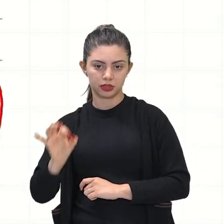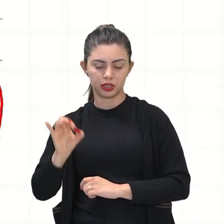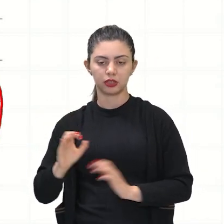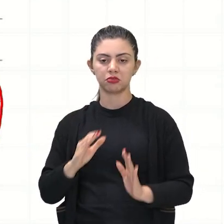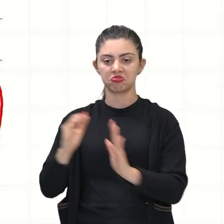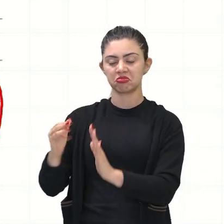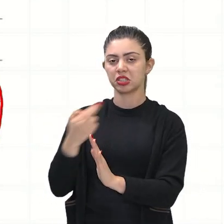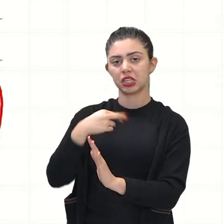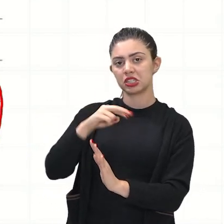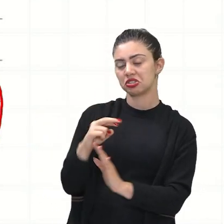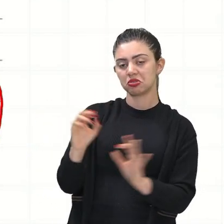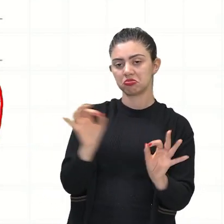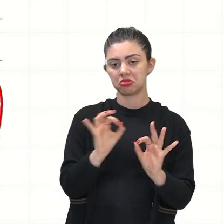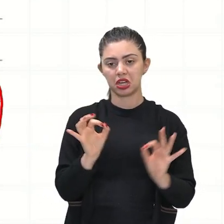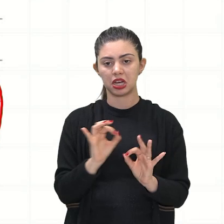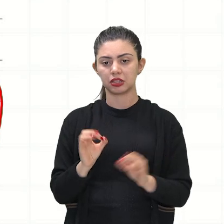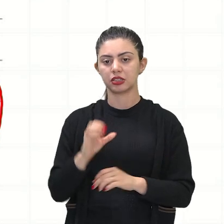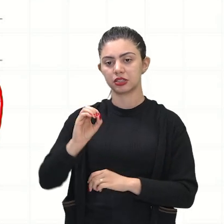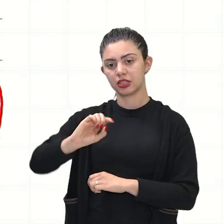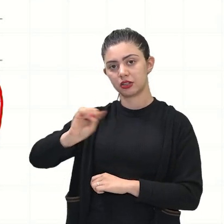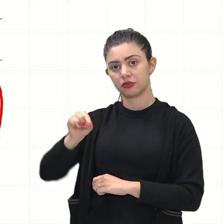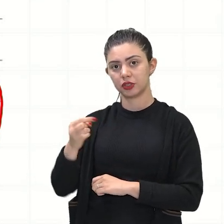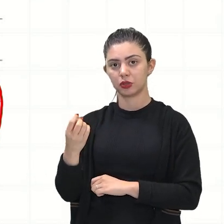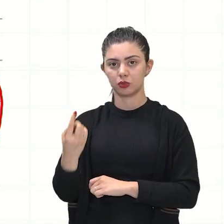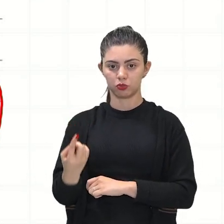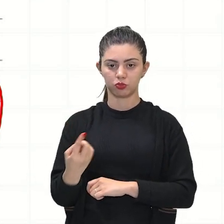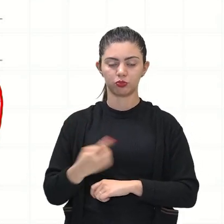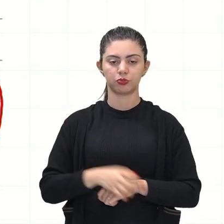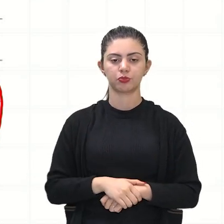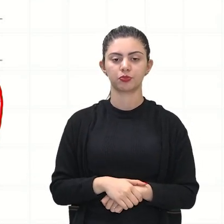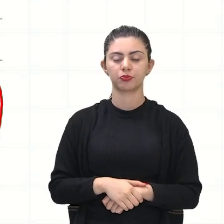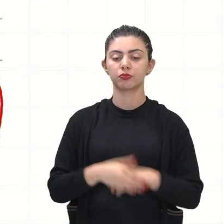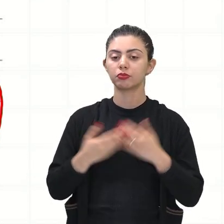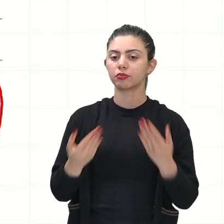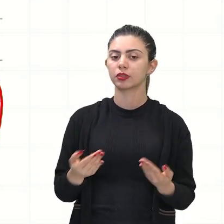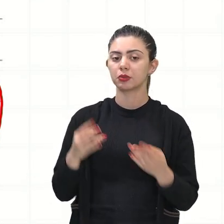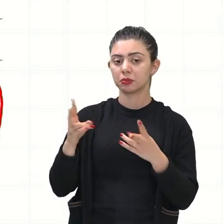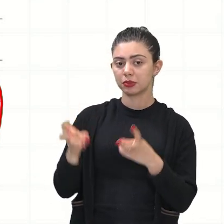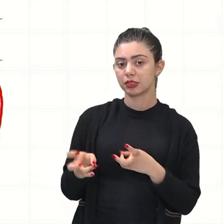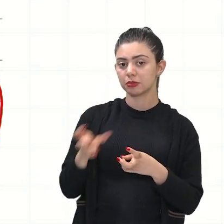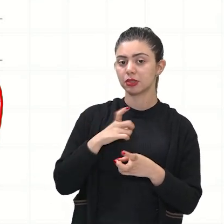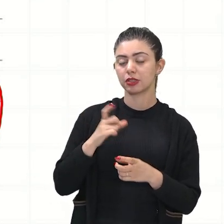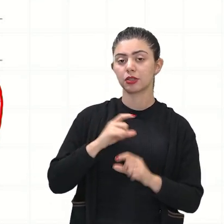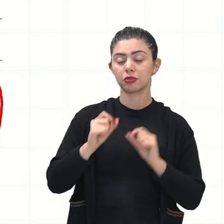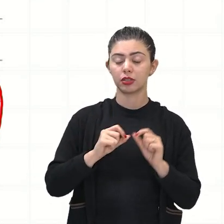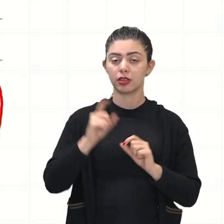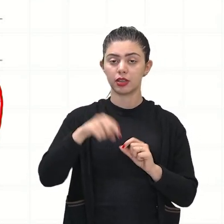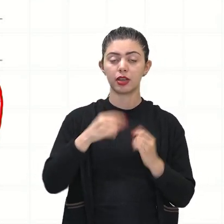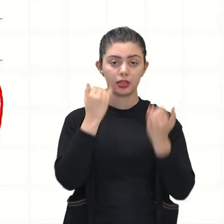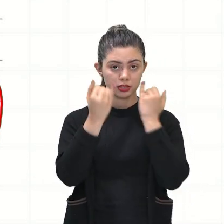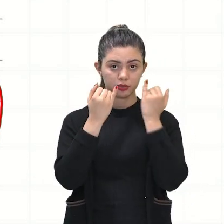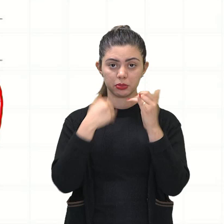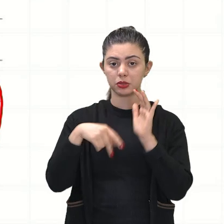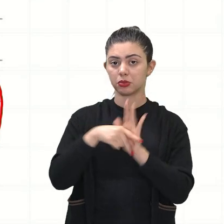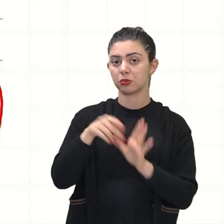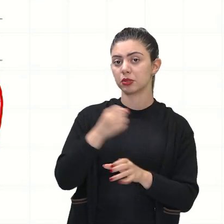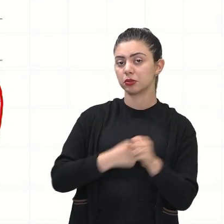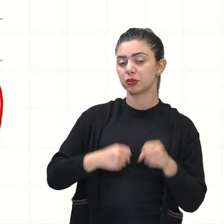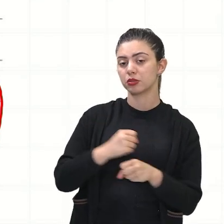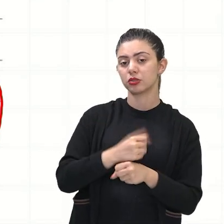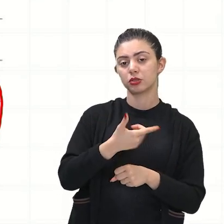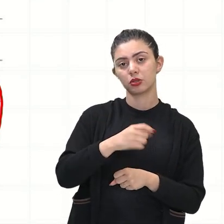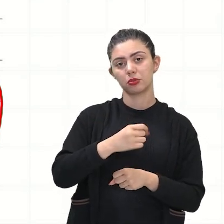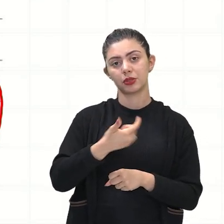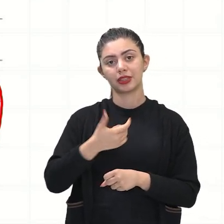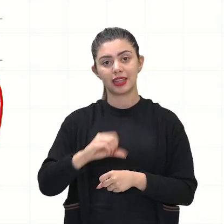nenhum tipo de religiosidade, 0,1%. Vamos ter esse gráfico de 2010, ele mudou